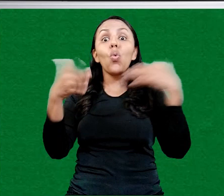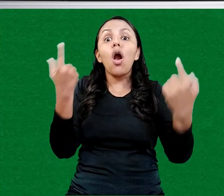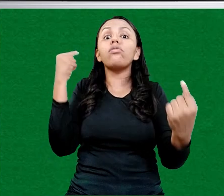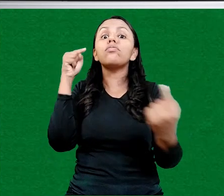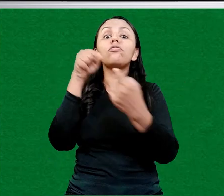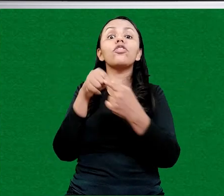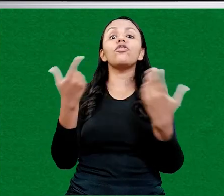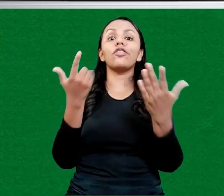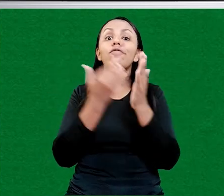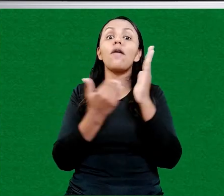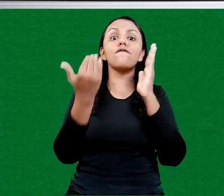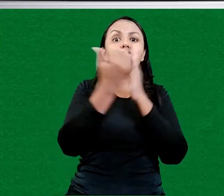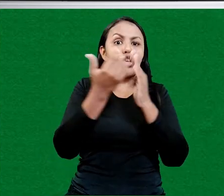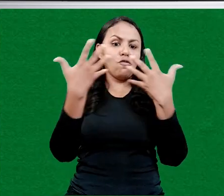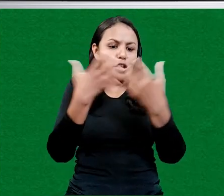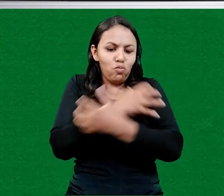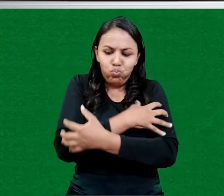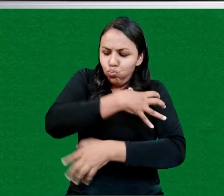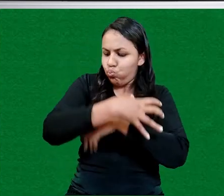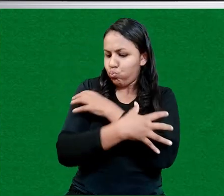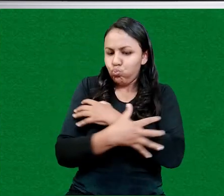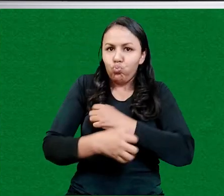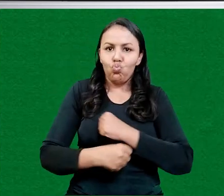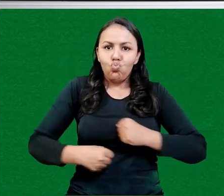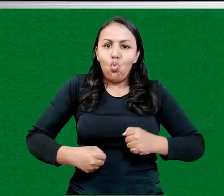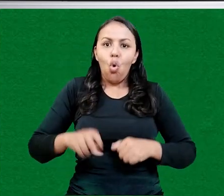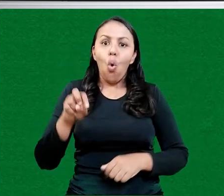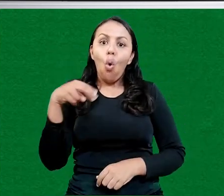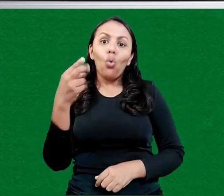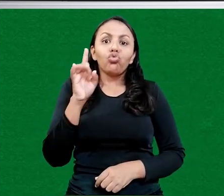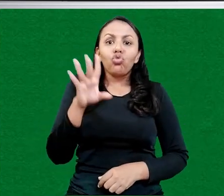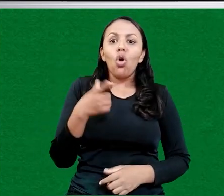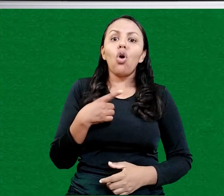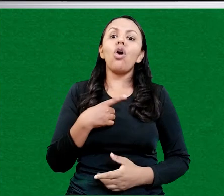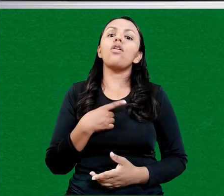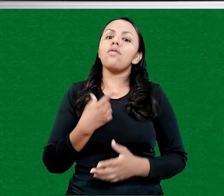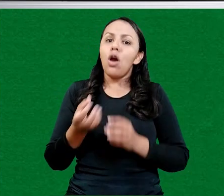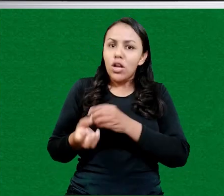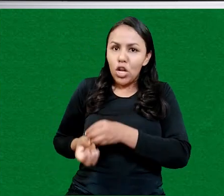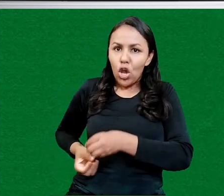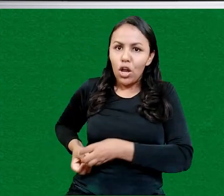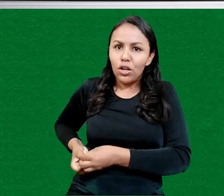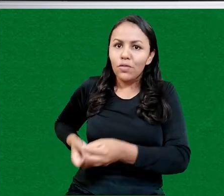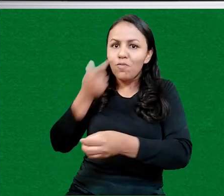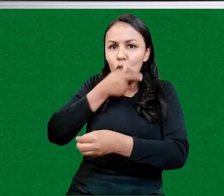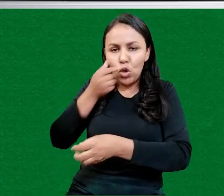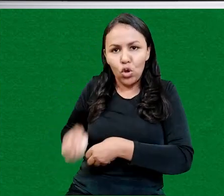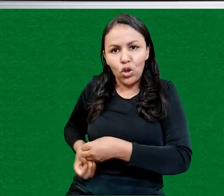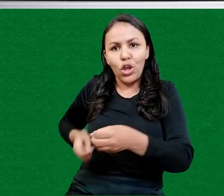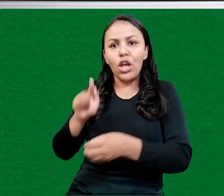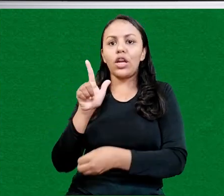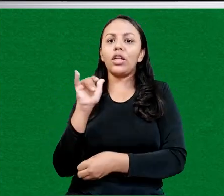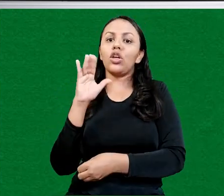sua performance. Se é hipertrofia muscular, se é manutenção da recuperação de glicogênio. Então, a maltodestrina ela pode